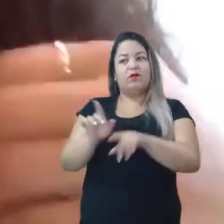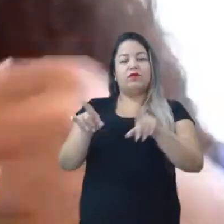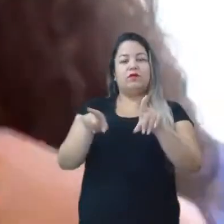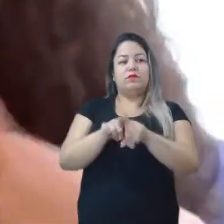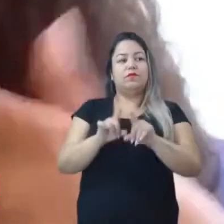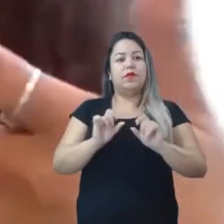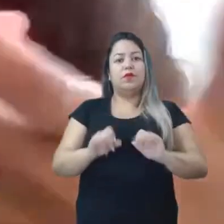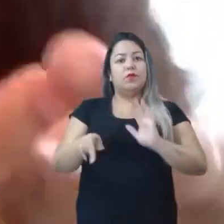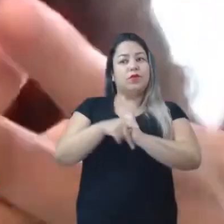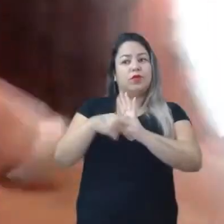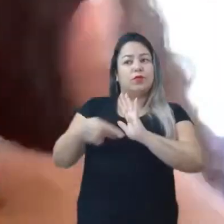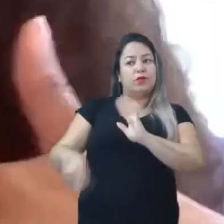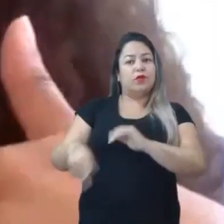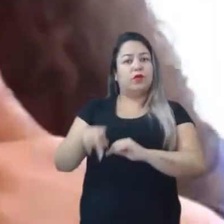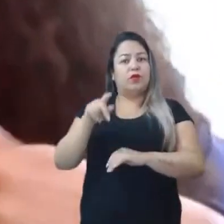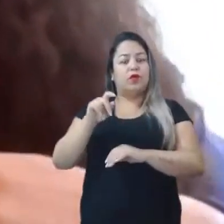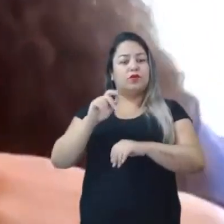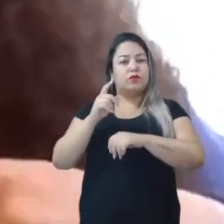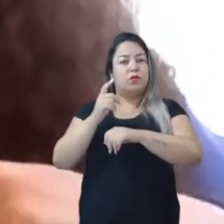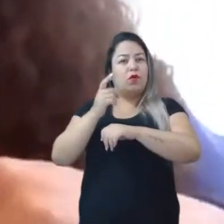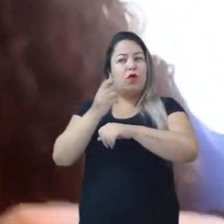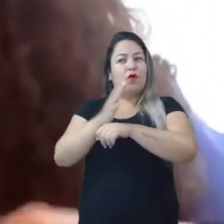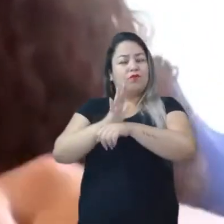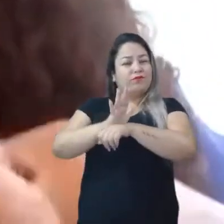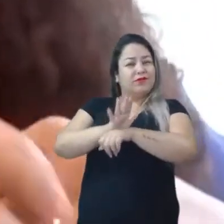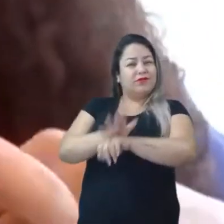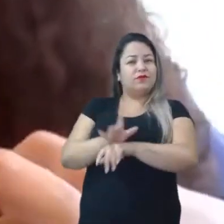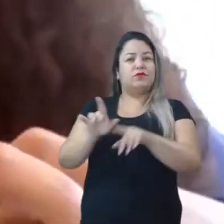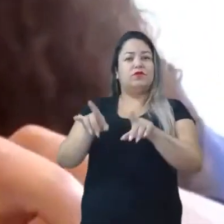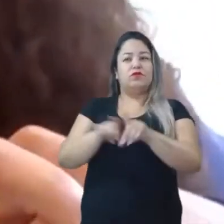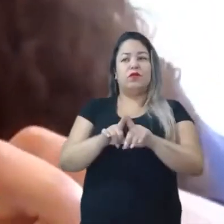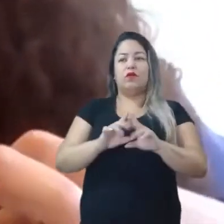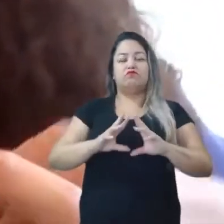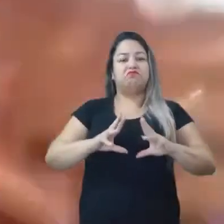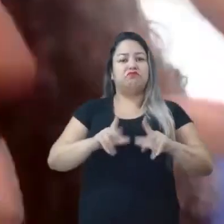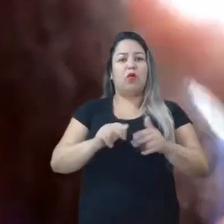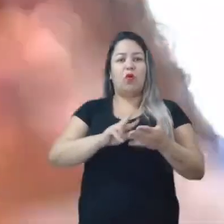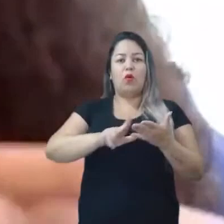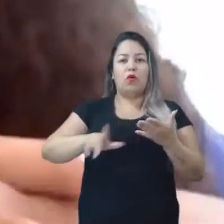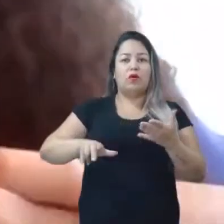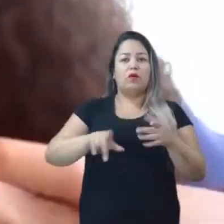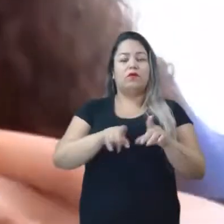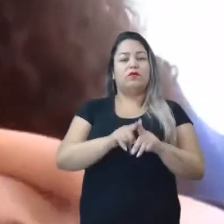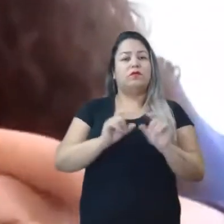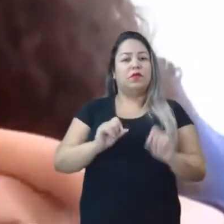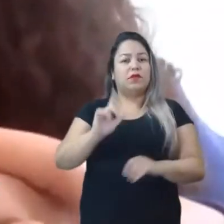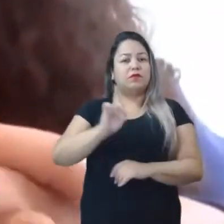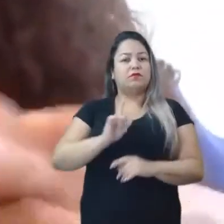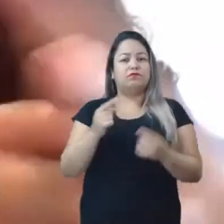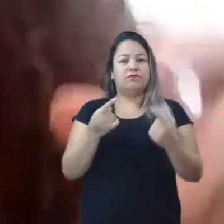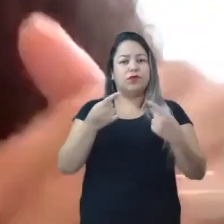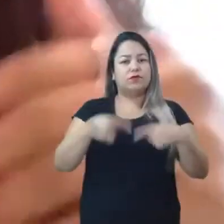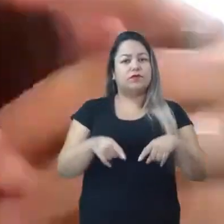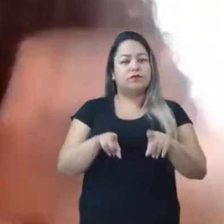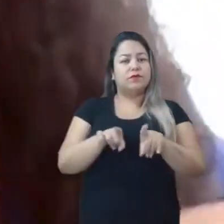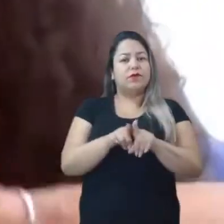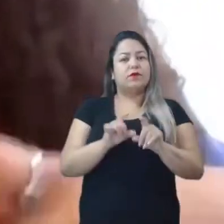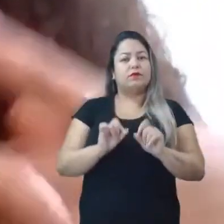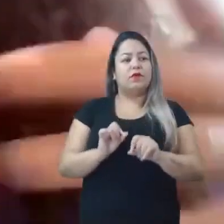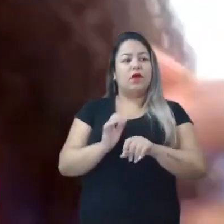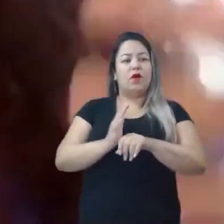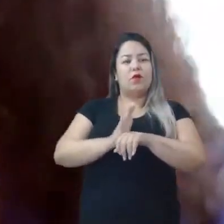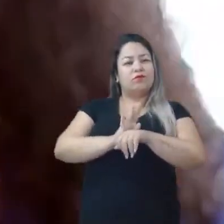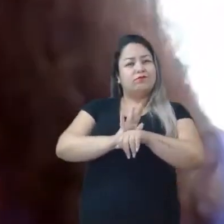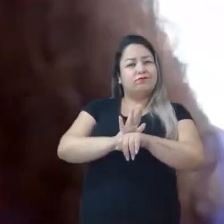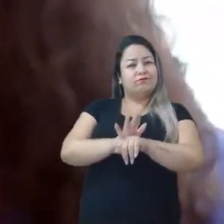institucional, pelo próprio racismo estrutural, a argumentação de que as políticas elas são discriminatórias, não